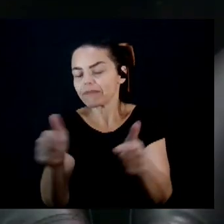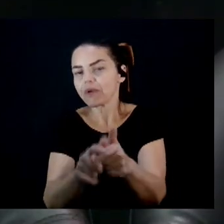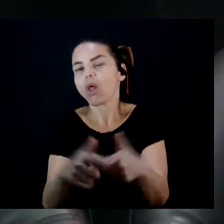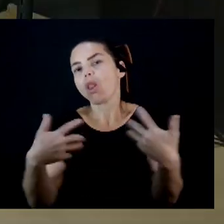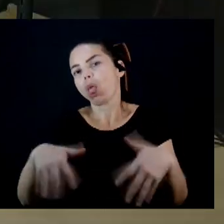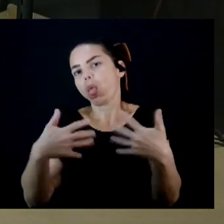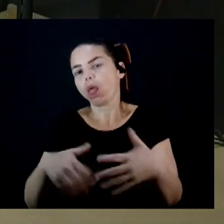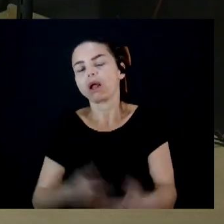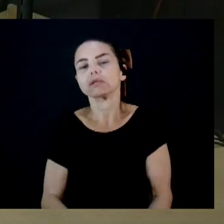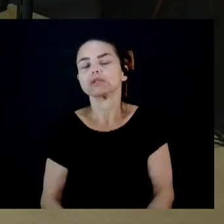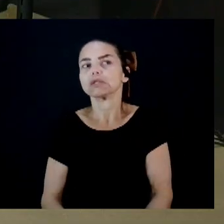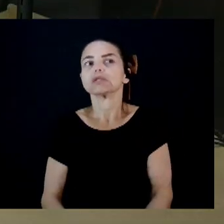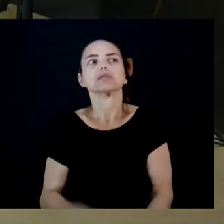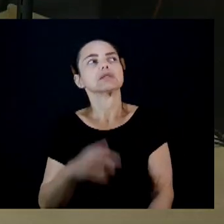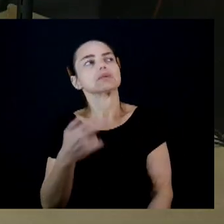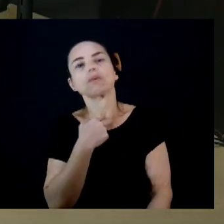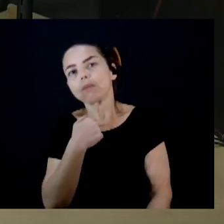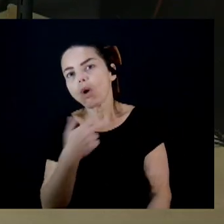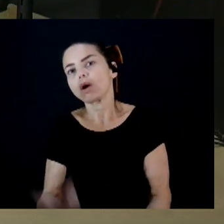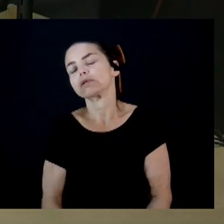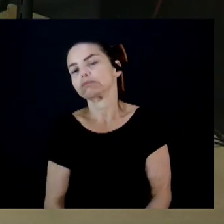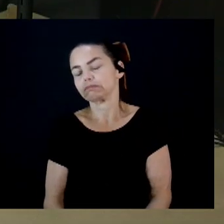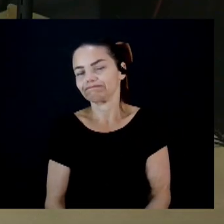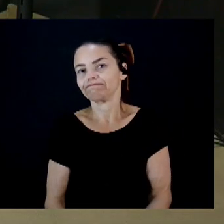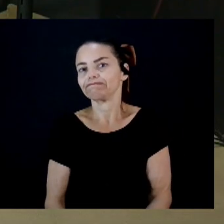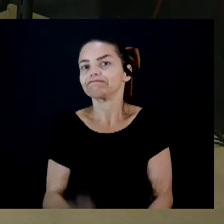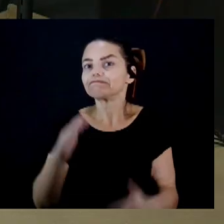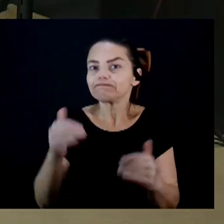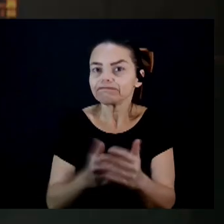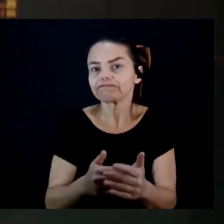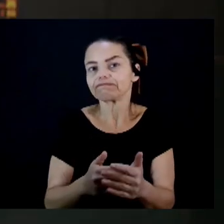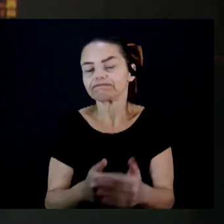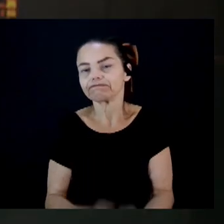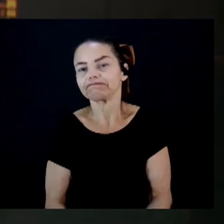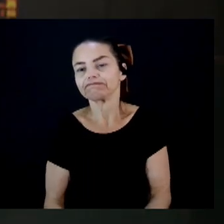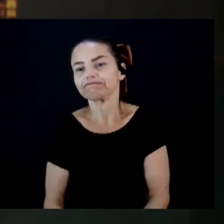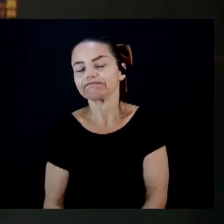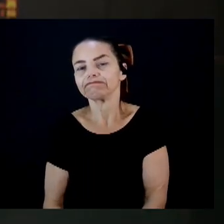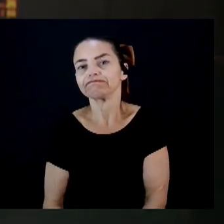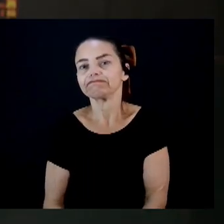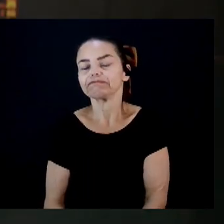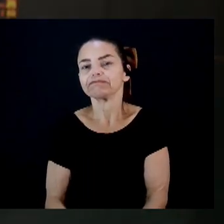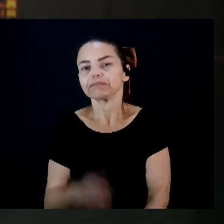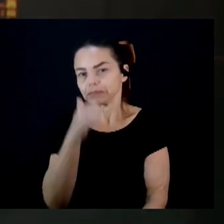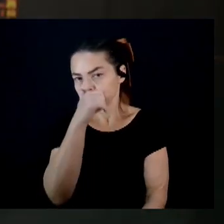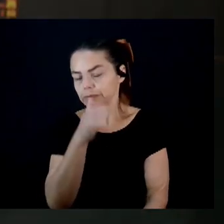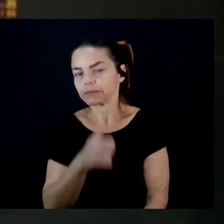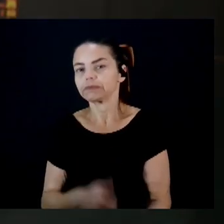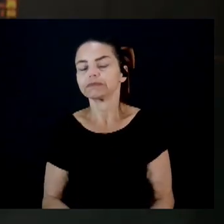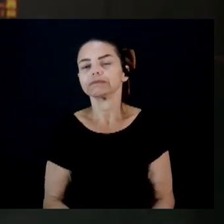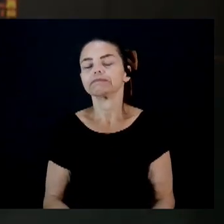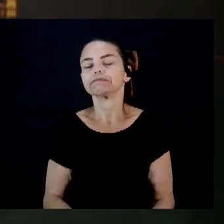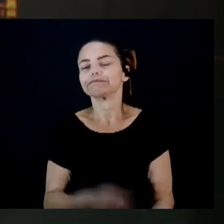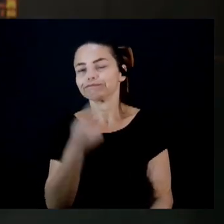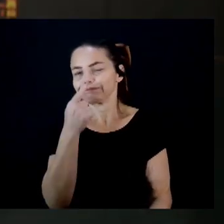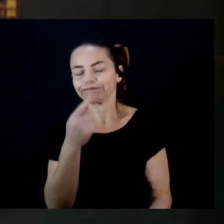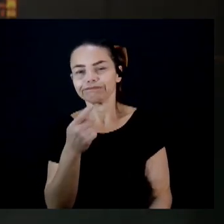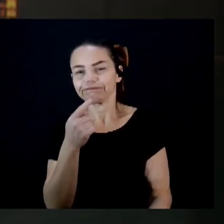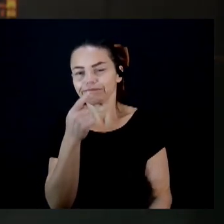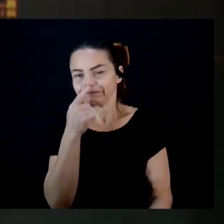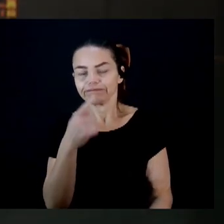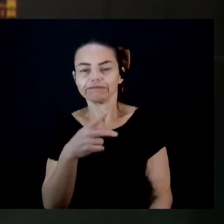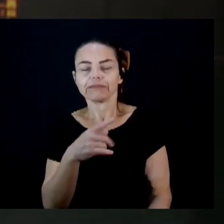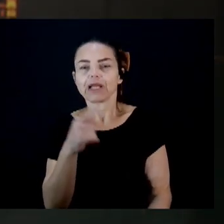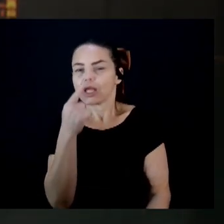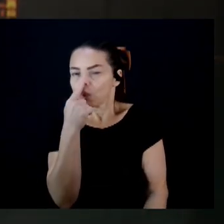Como tudo na vida, né? Agora, quando então essa intimidade, ela deve ser